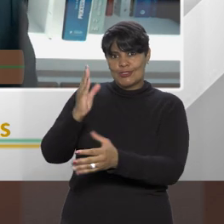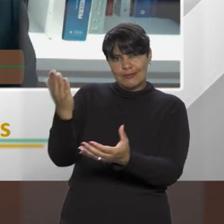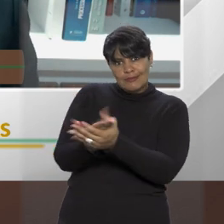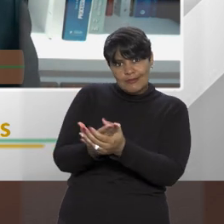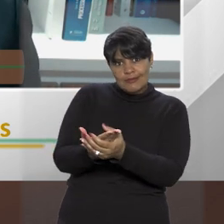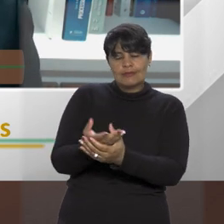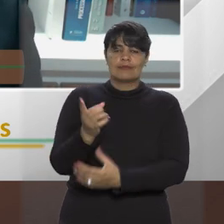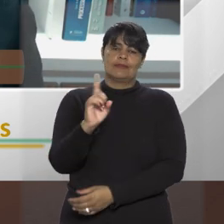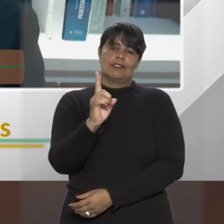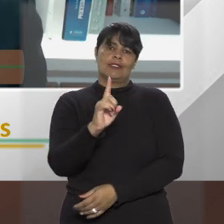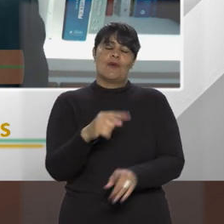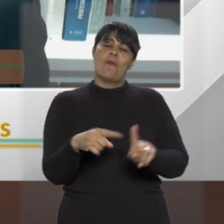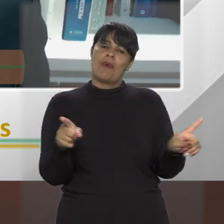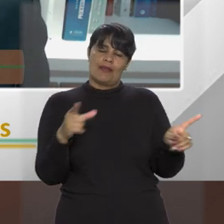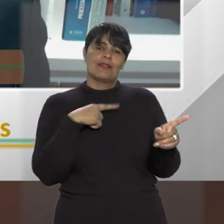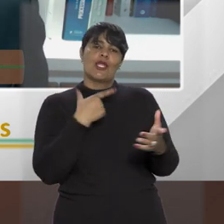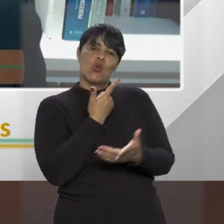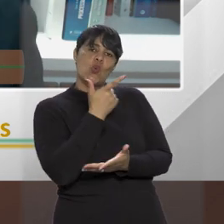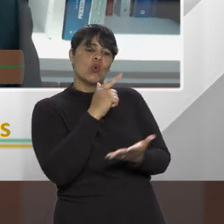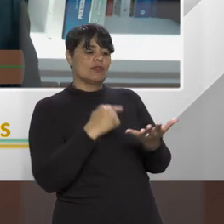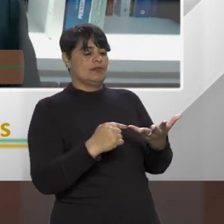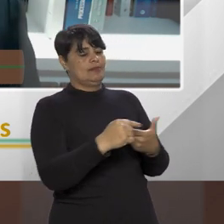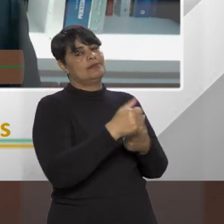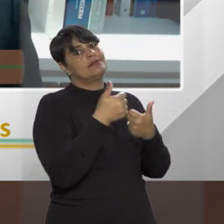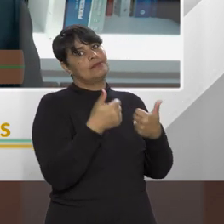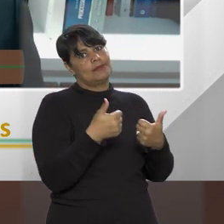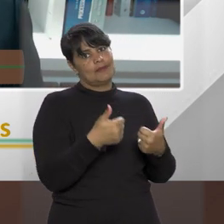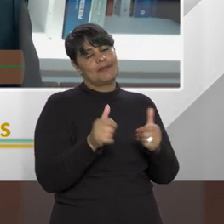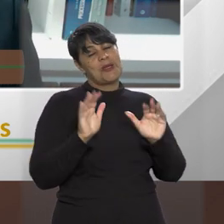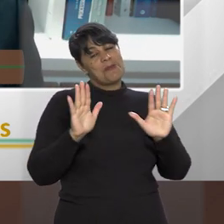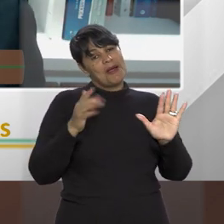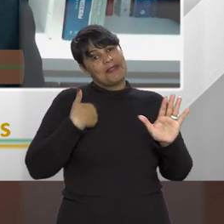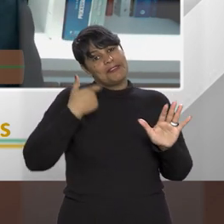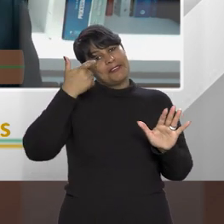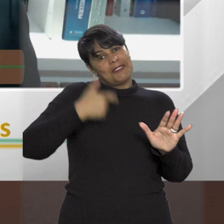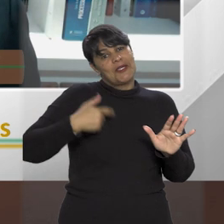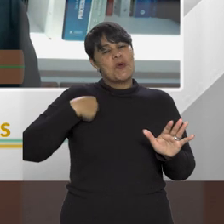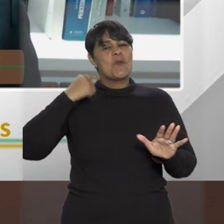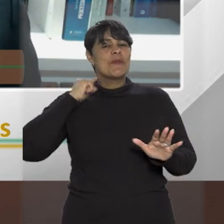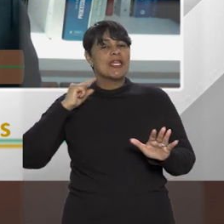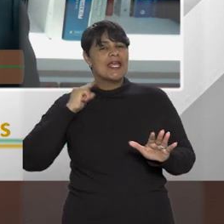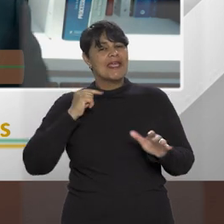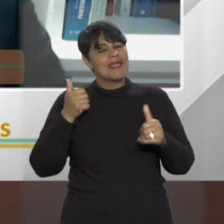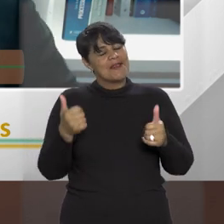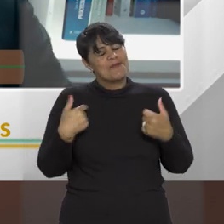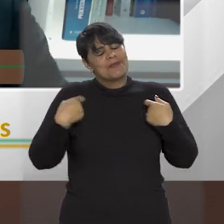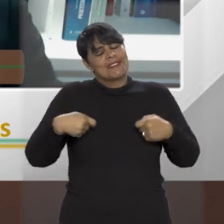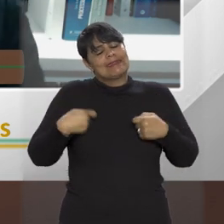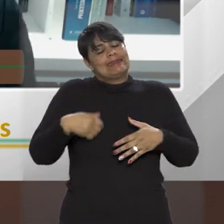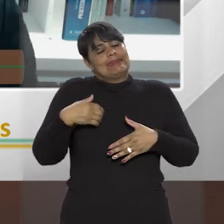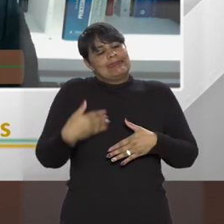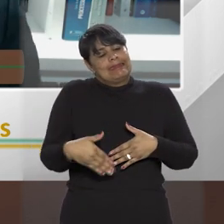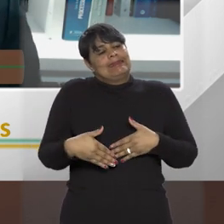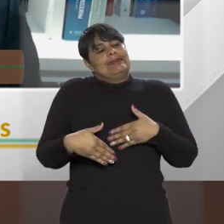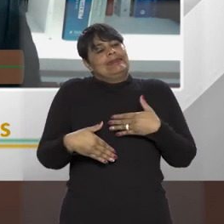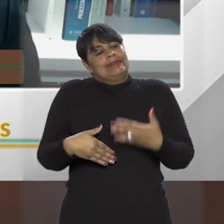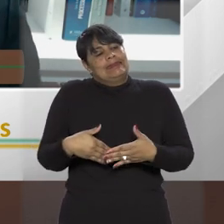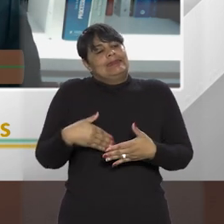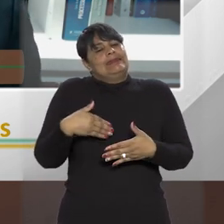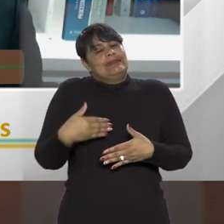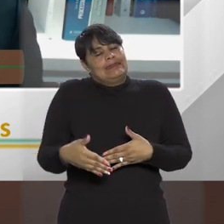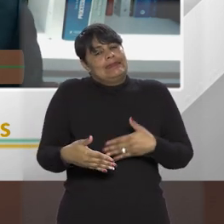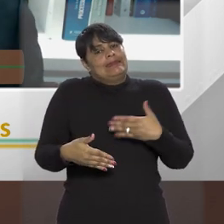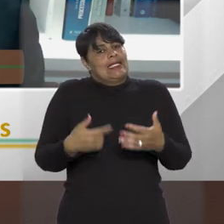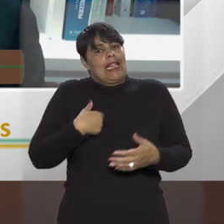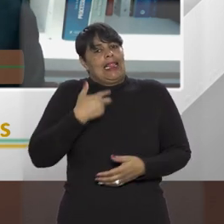tem que ir devagar, a gente tem que ir não tão ousado. Então, nós não podemos também achar que tudo vai ser resolvido no